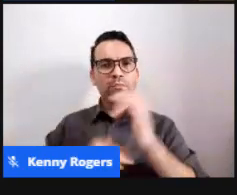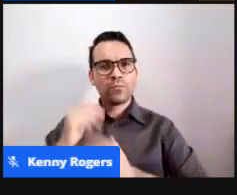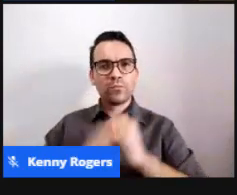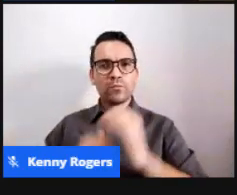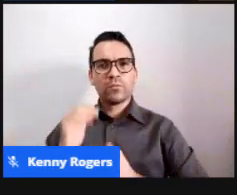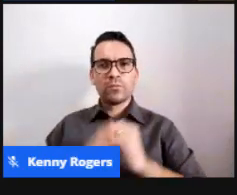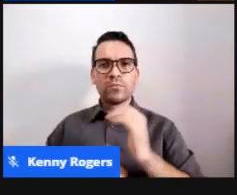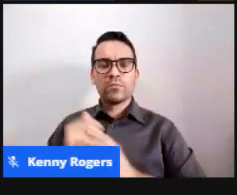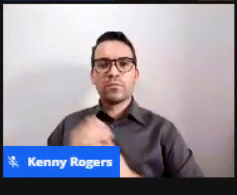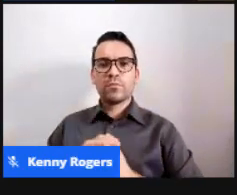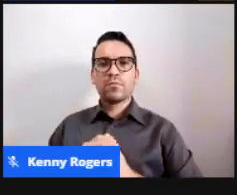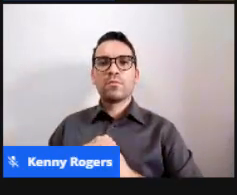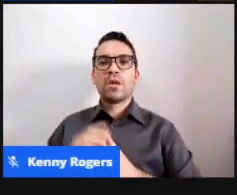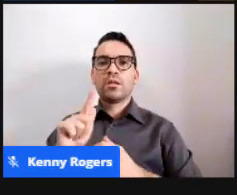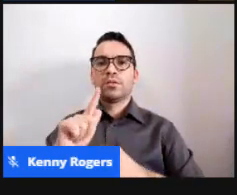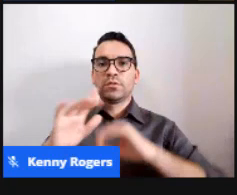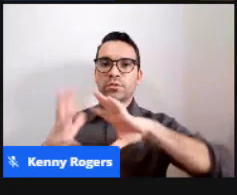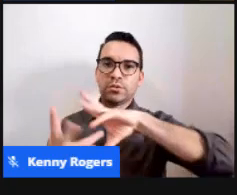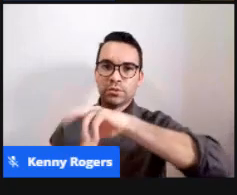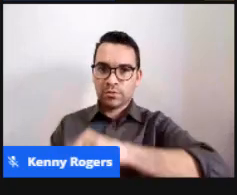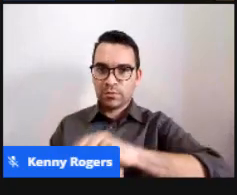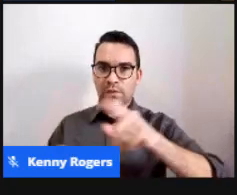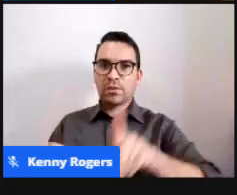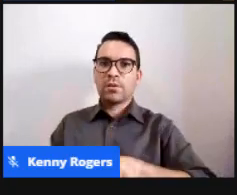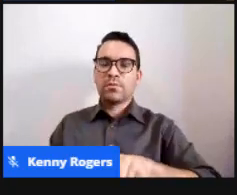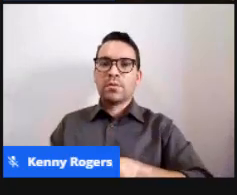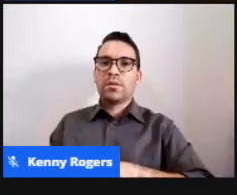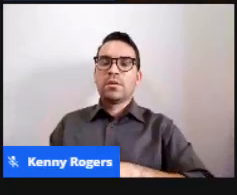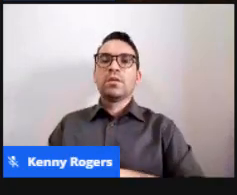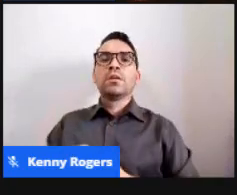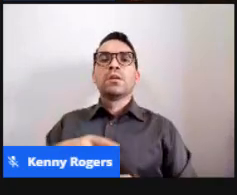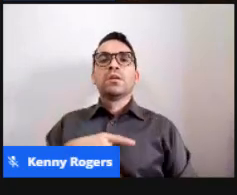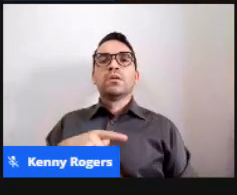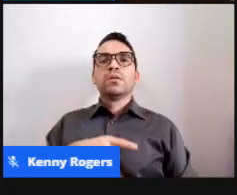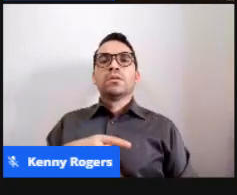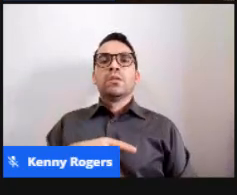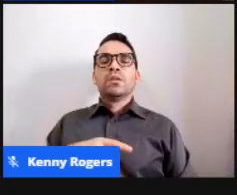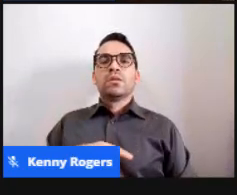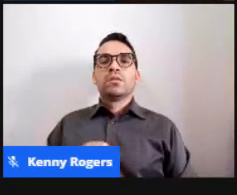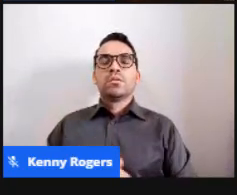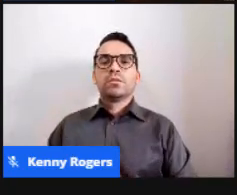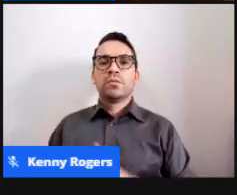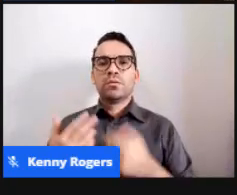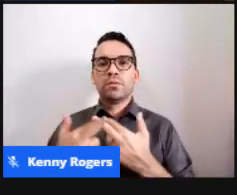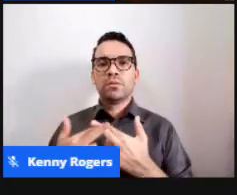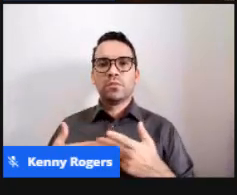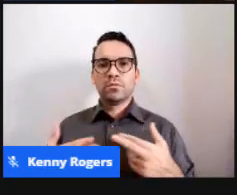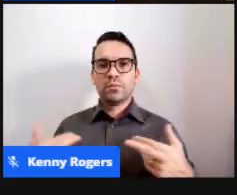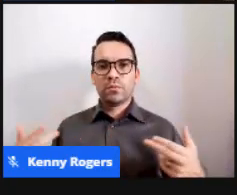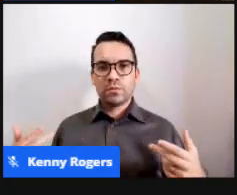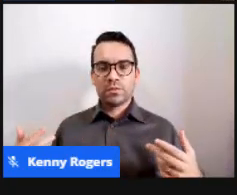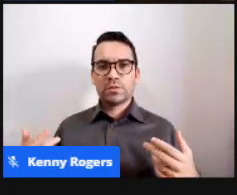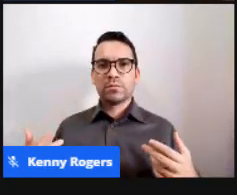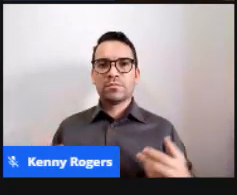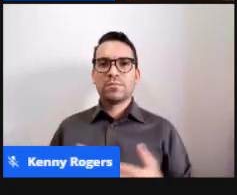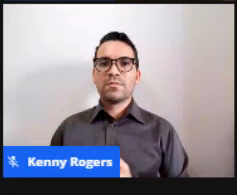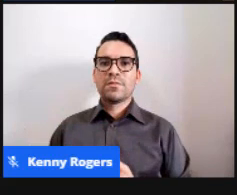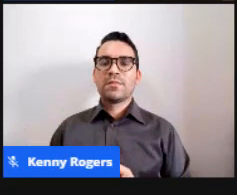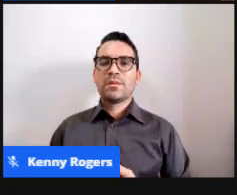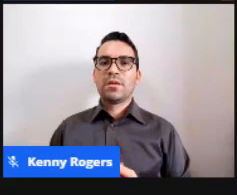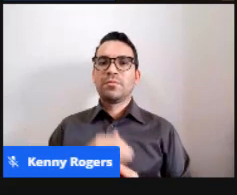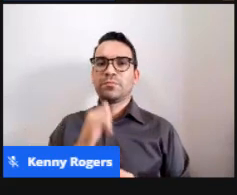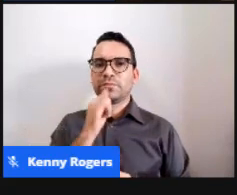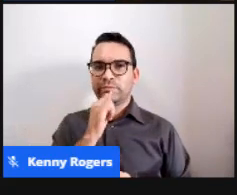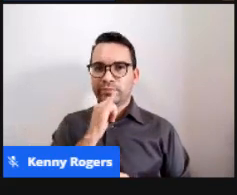gente assistir, né, ver pessoas falando. Eu acho que uma das coisas muito boas, né, vamos falar boas, né, dessa